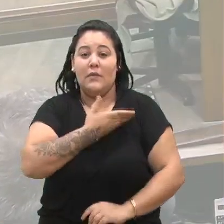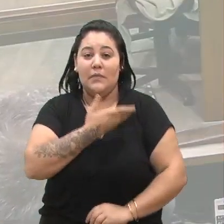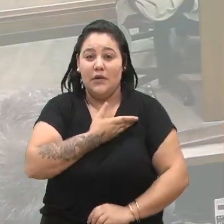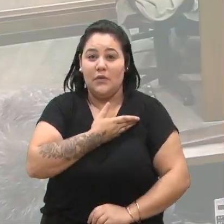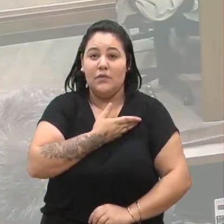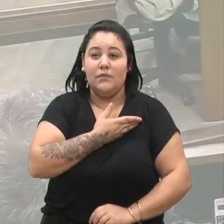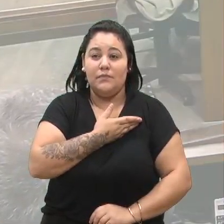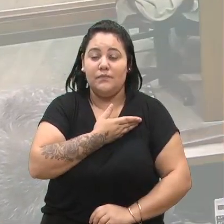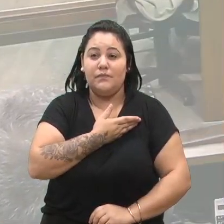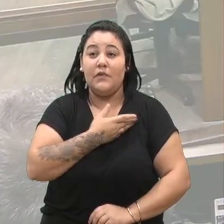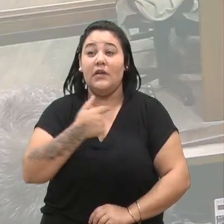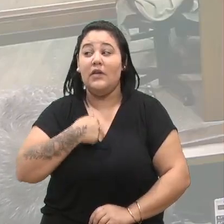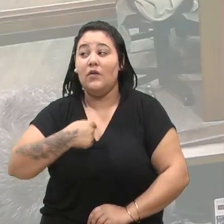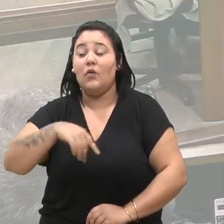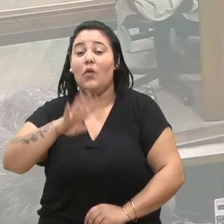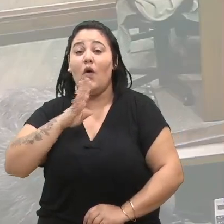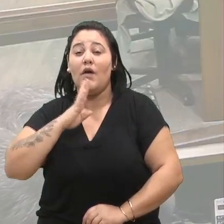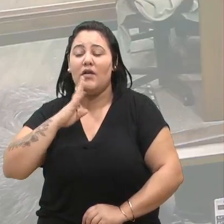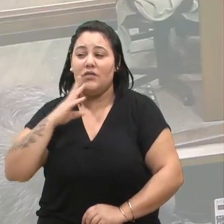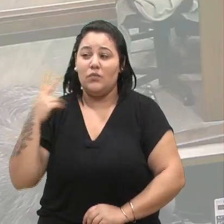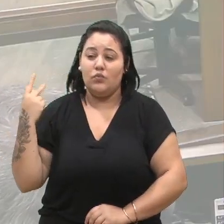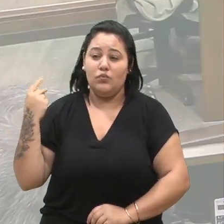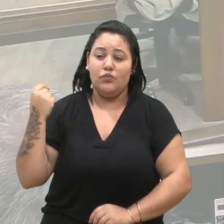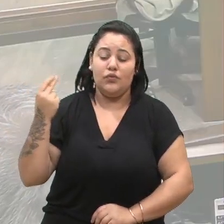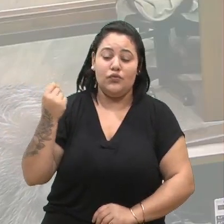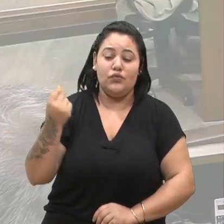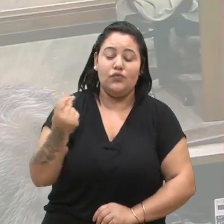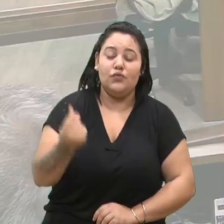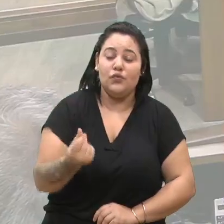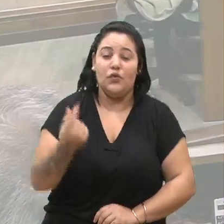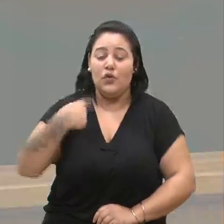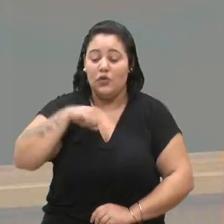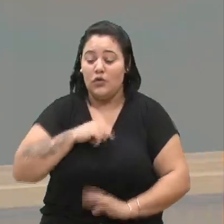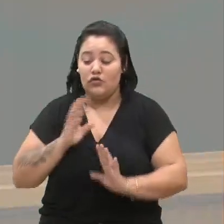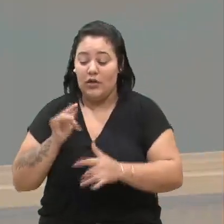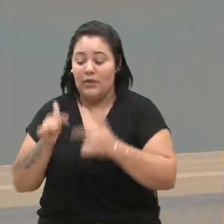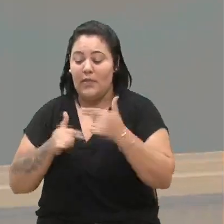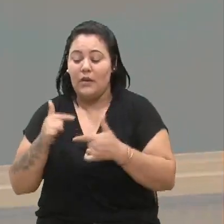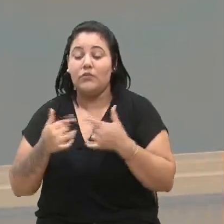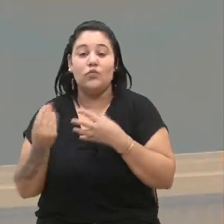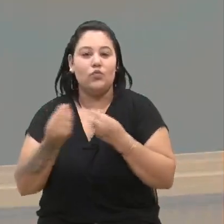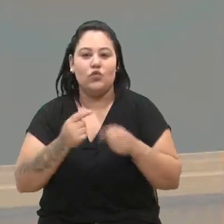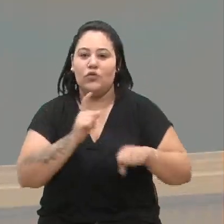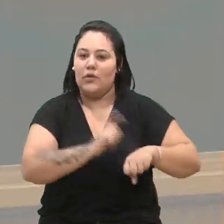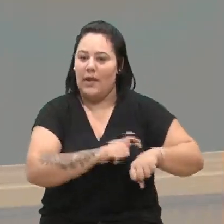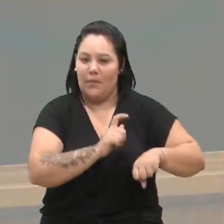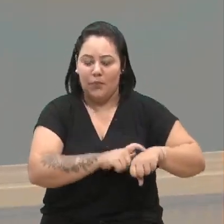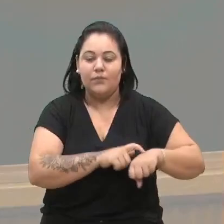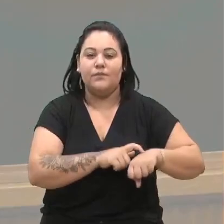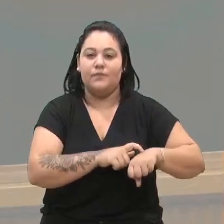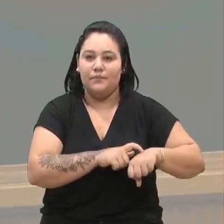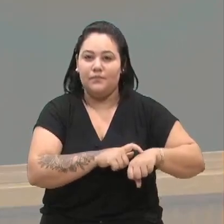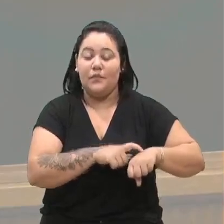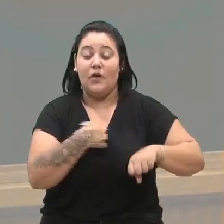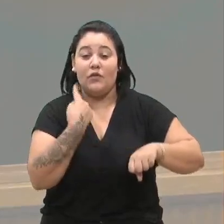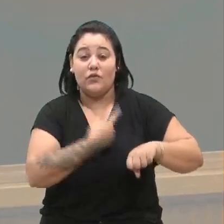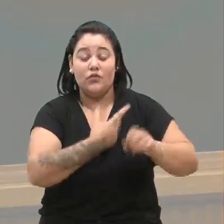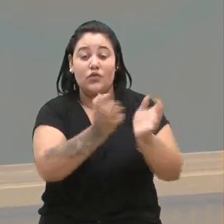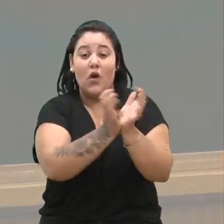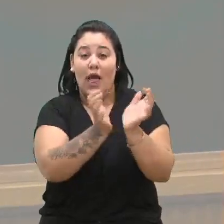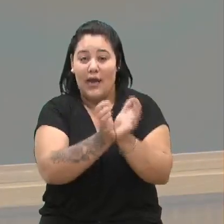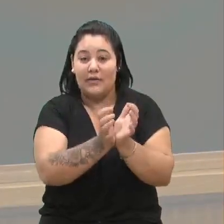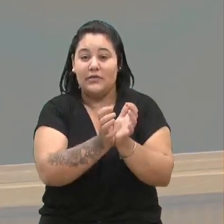conheço há décadas, né? A gente trabalhou muito tempo juntos, somos colegas